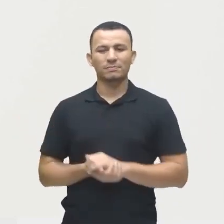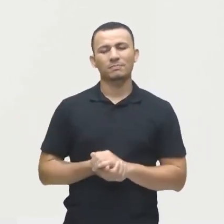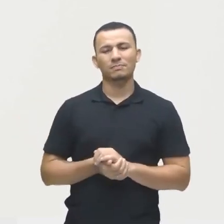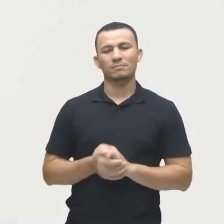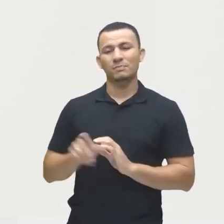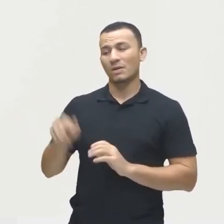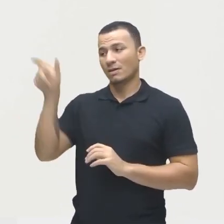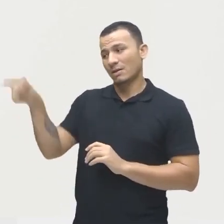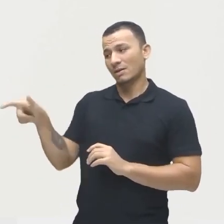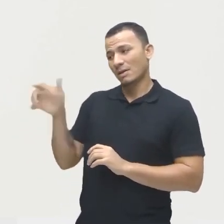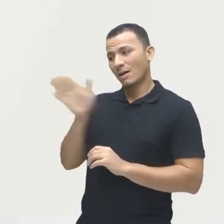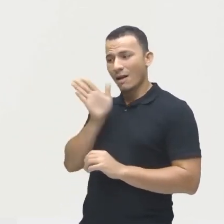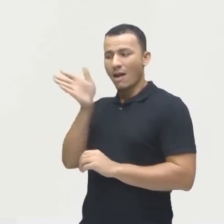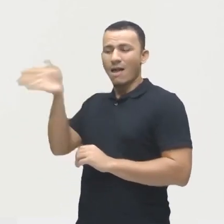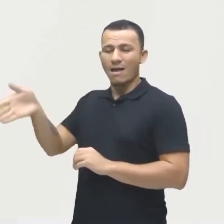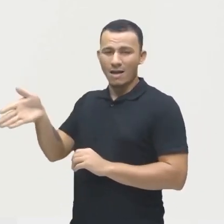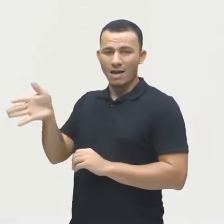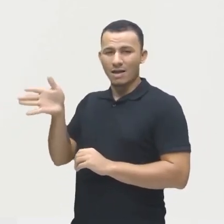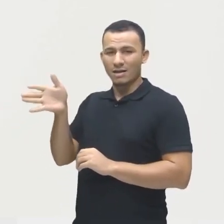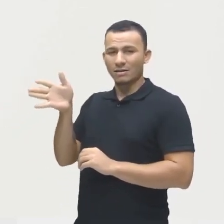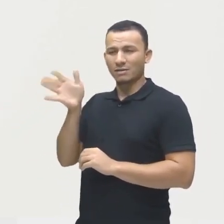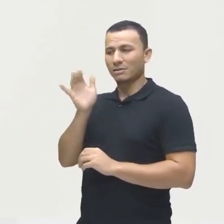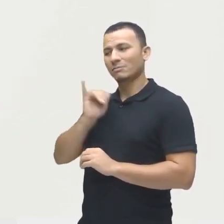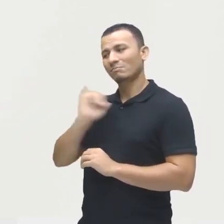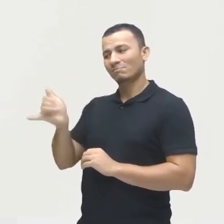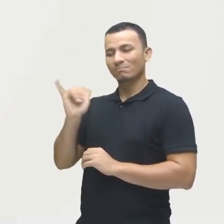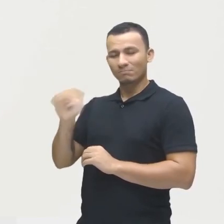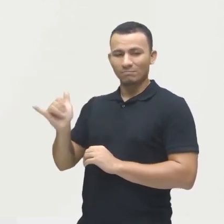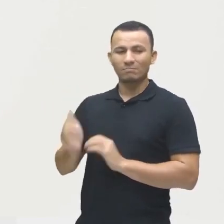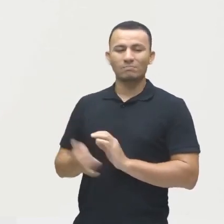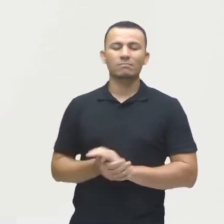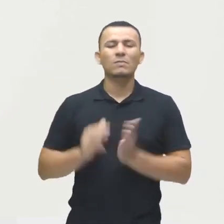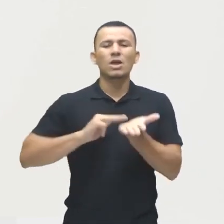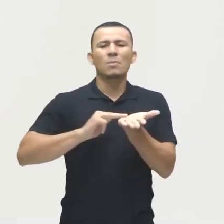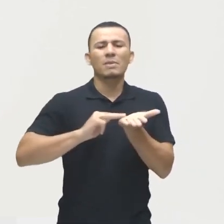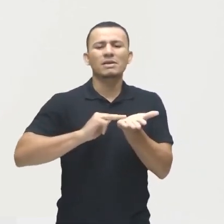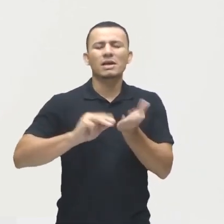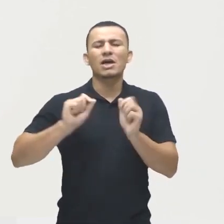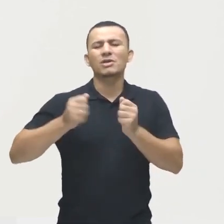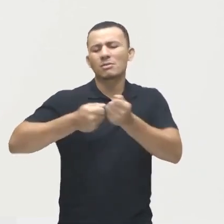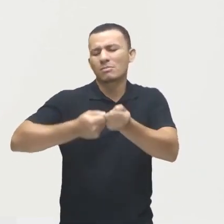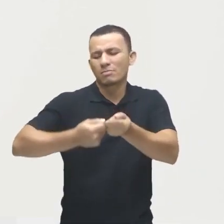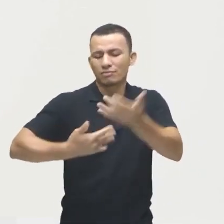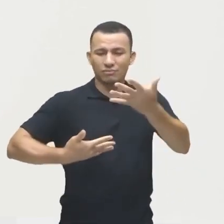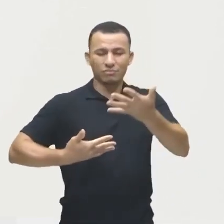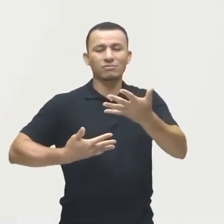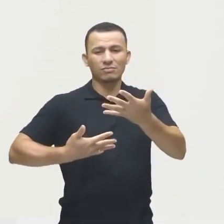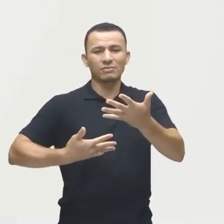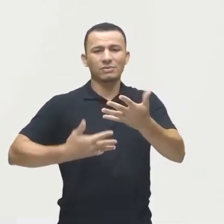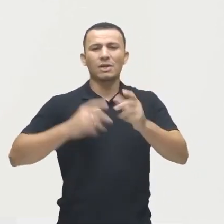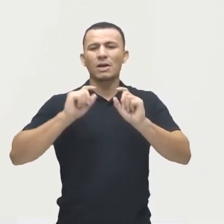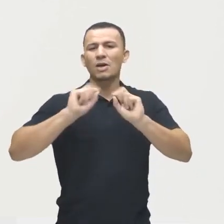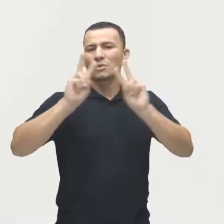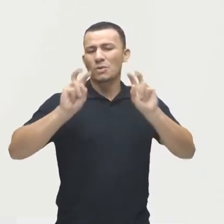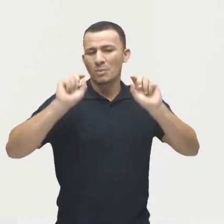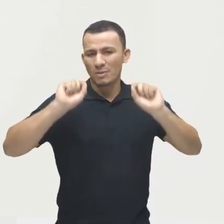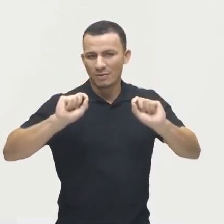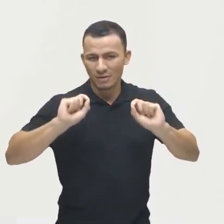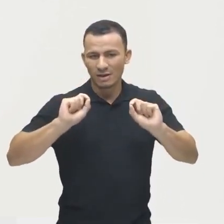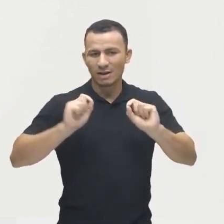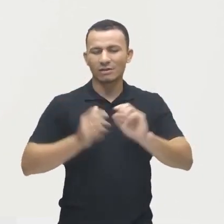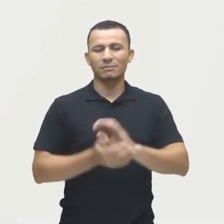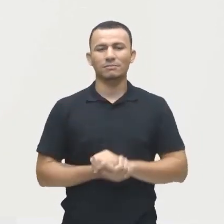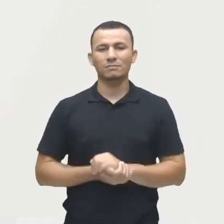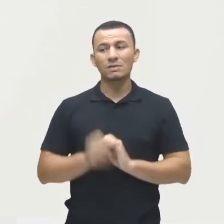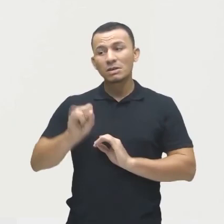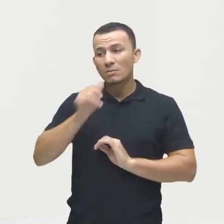mensagem é dirigida. Mensagem, aquilo que é transmitido. Se eu transmito uma mensagem da qual o meu receptor